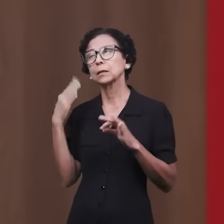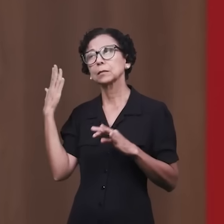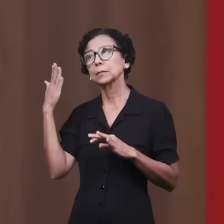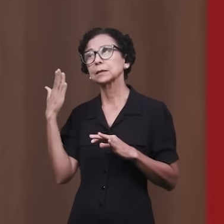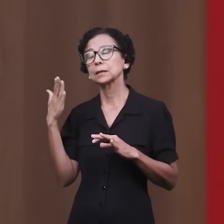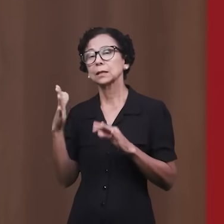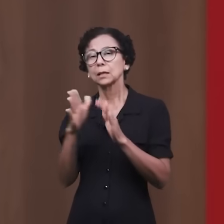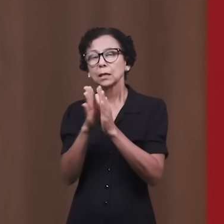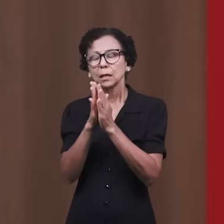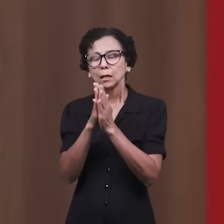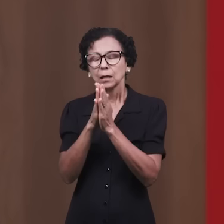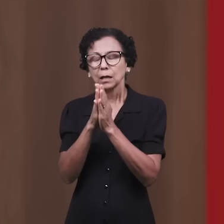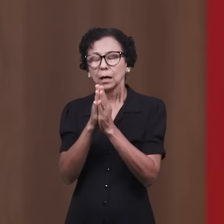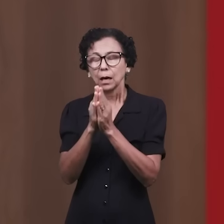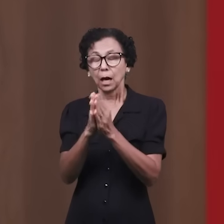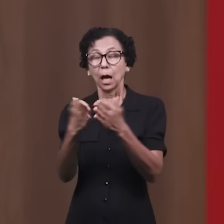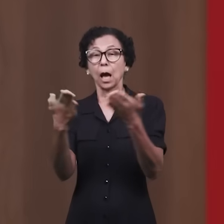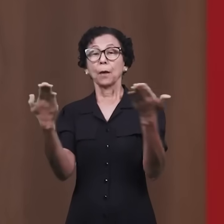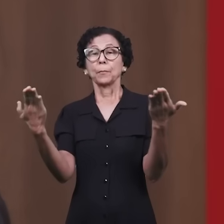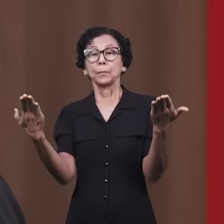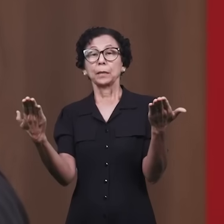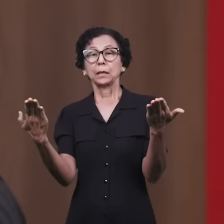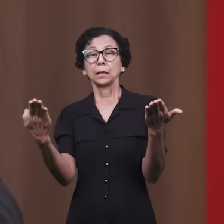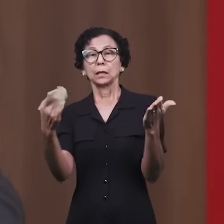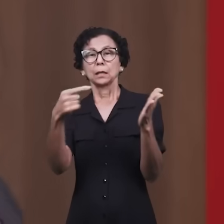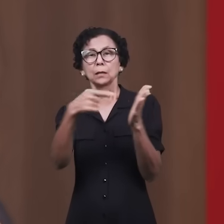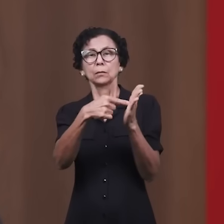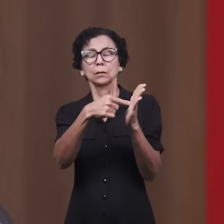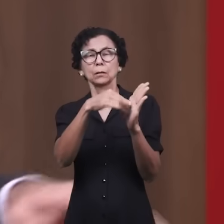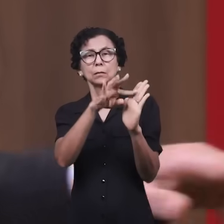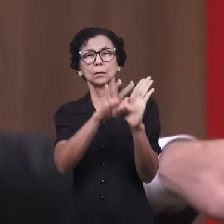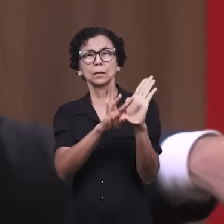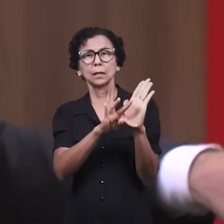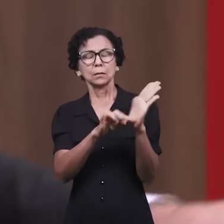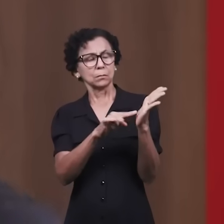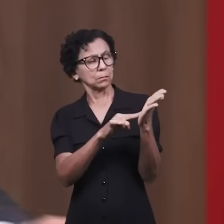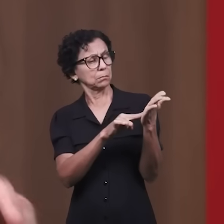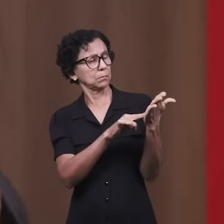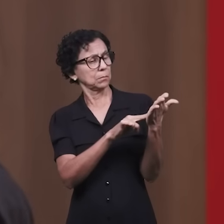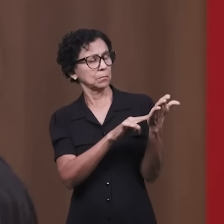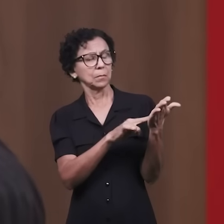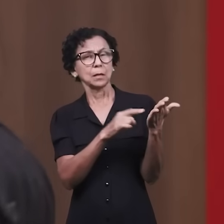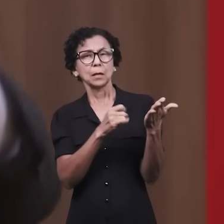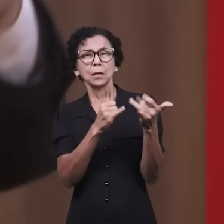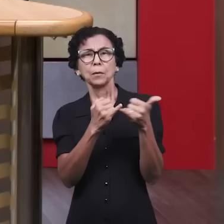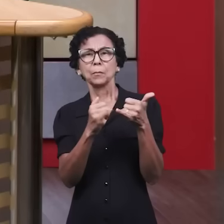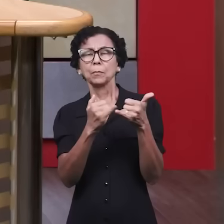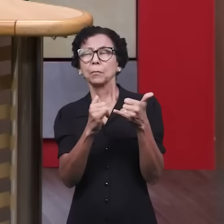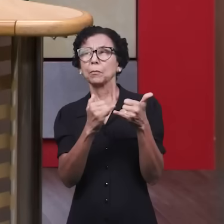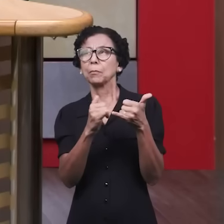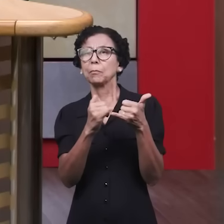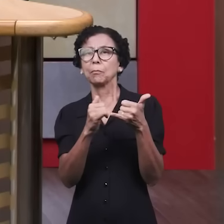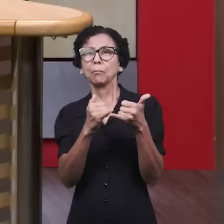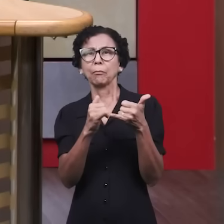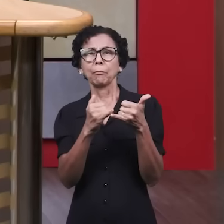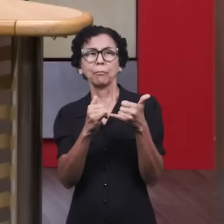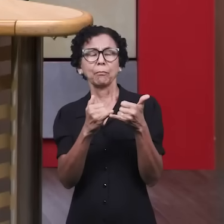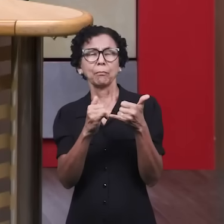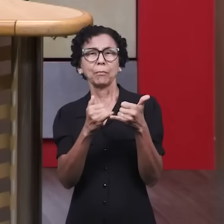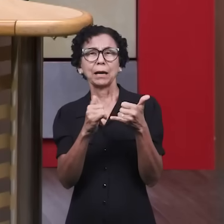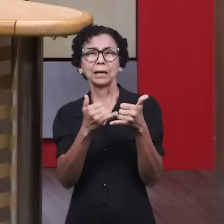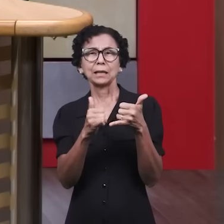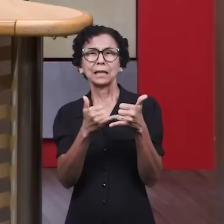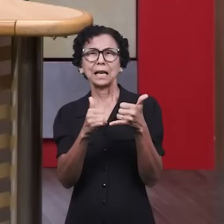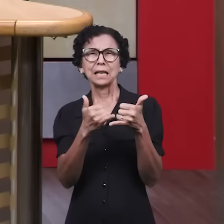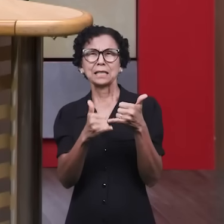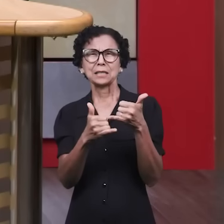li, bati o olho no texto, parece que saiu um, parece que era até o Fábio digitalizando lá, saiu aquele monte de informação a respeito do